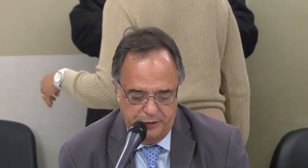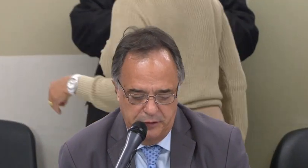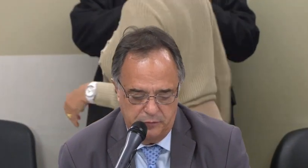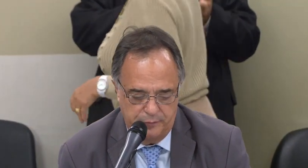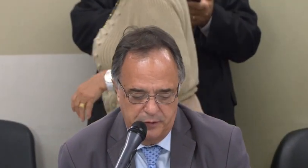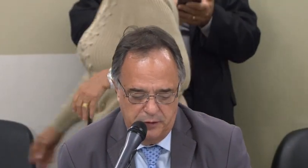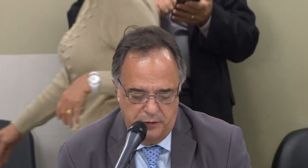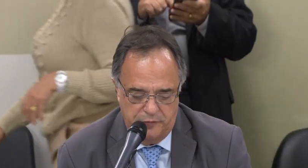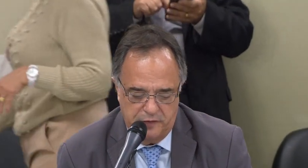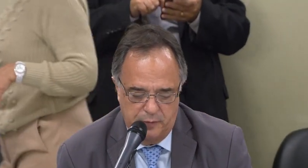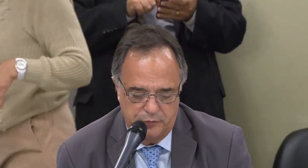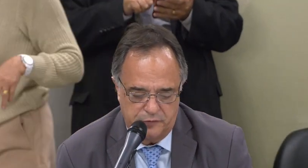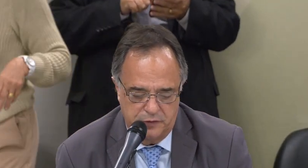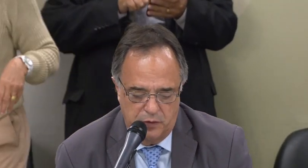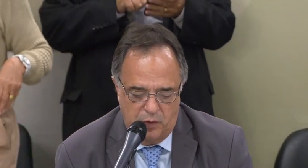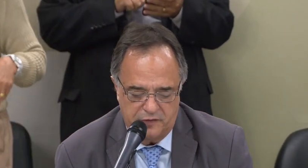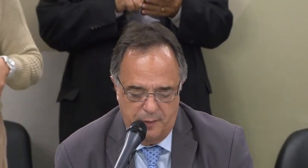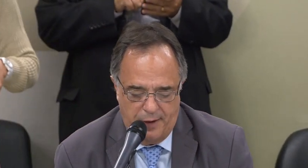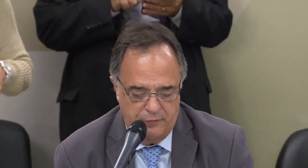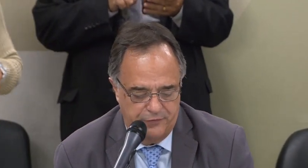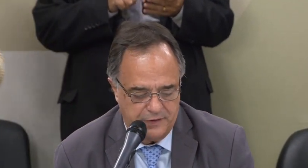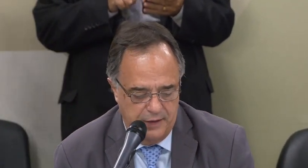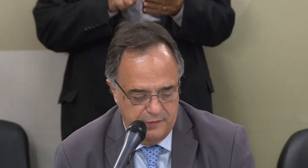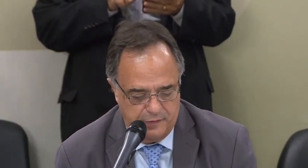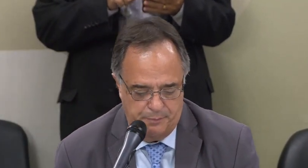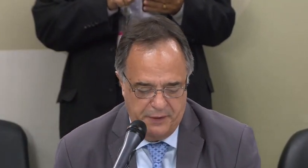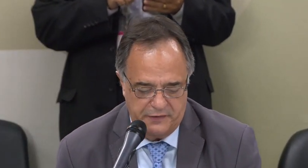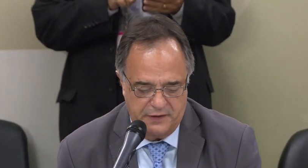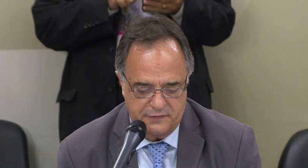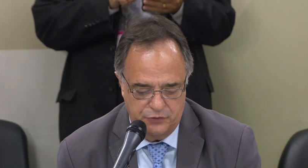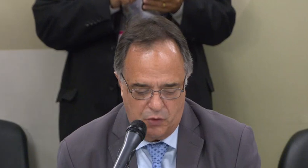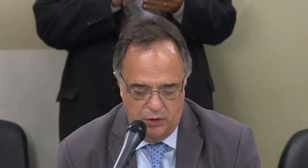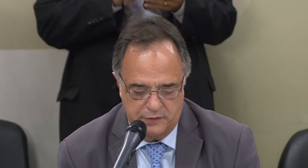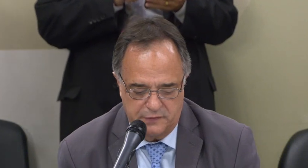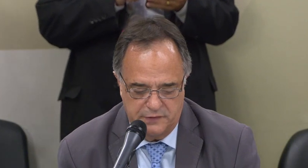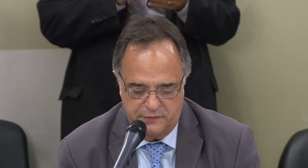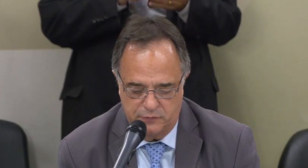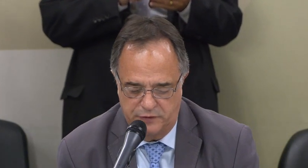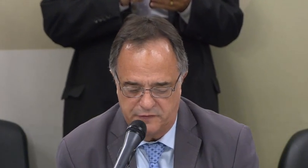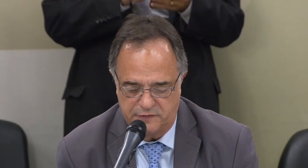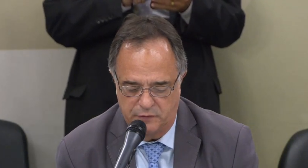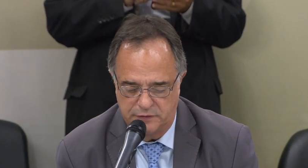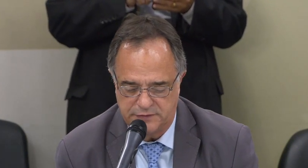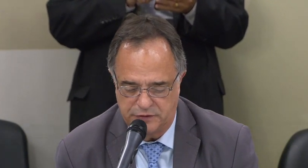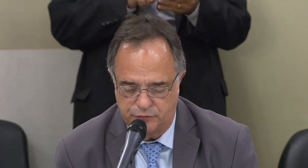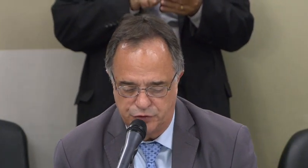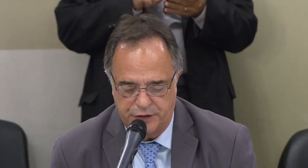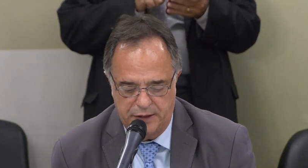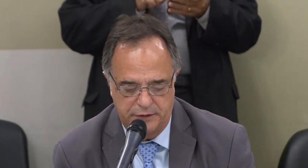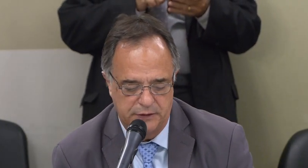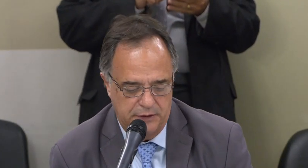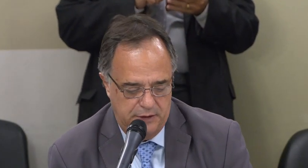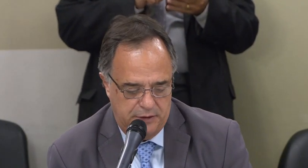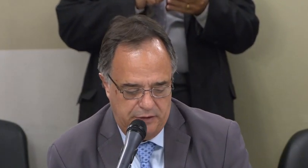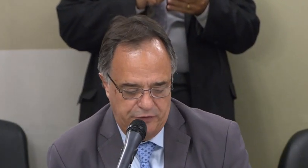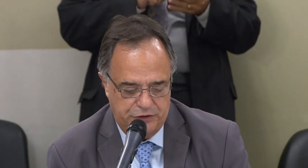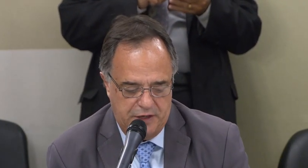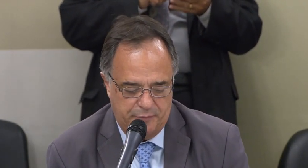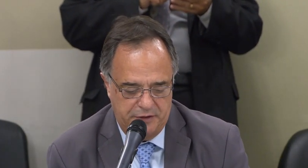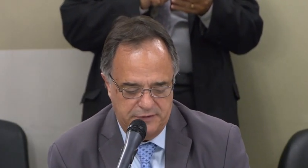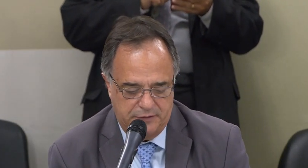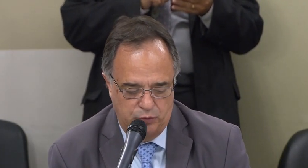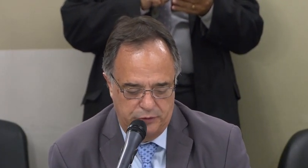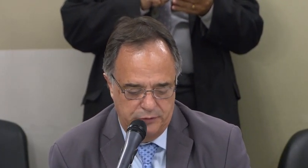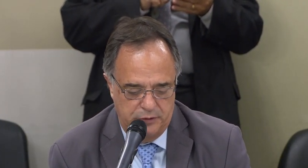do Parlamento Mineiro iniciamos o Assembleia fiscaliza prestação de contas da segunda sessão Legislativa ordinária da